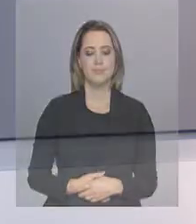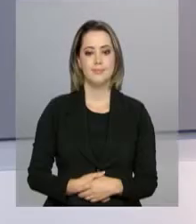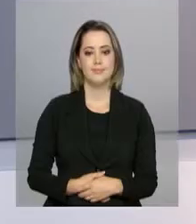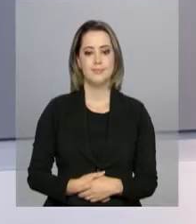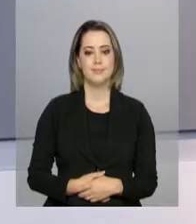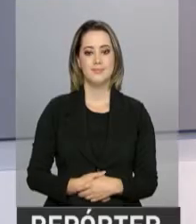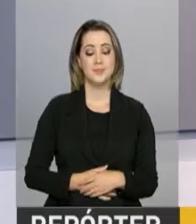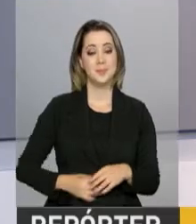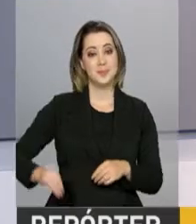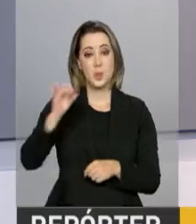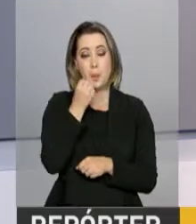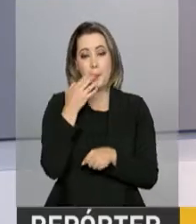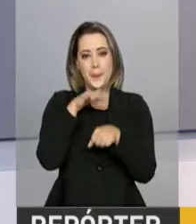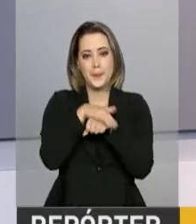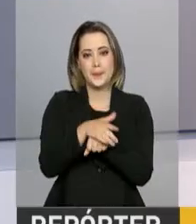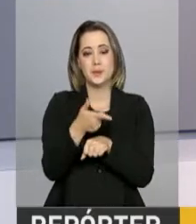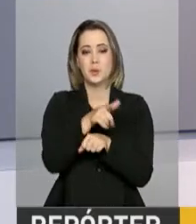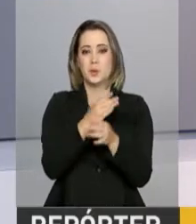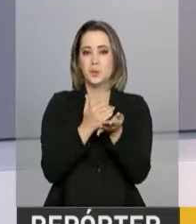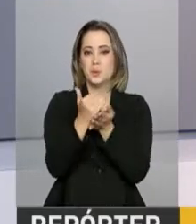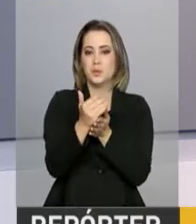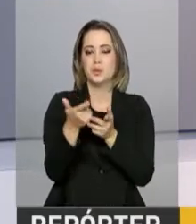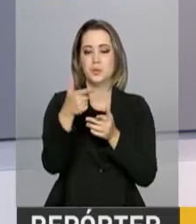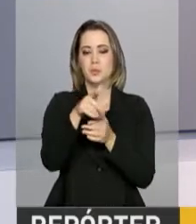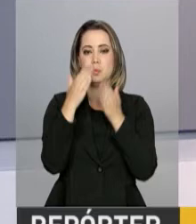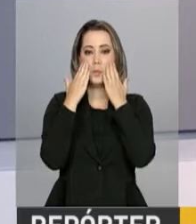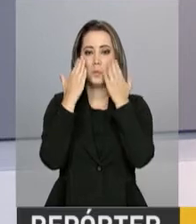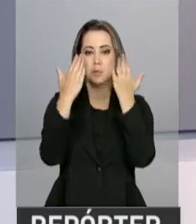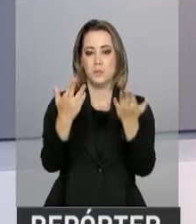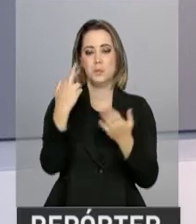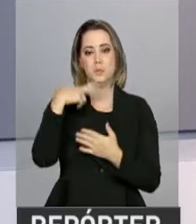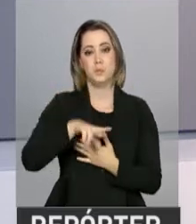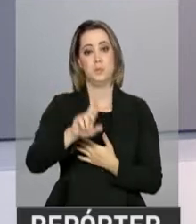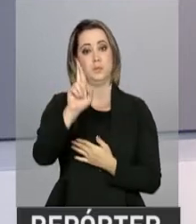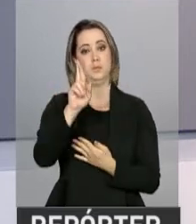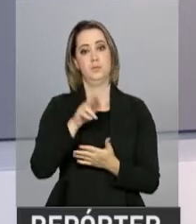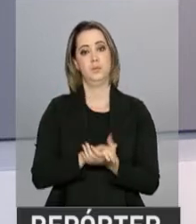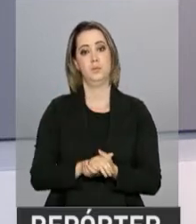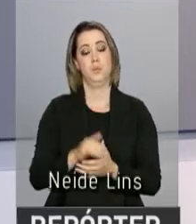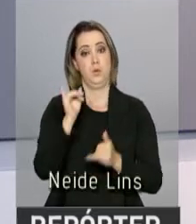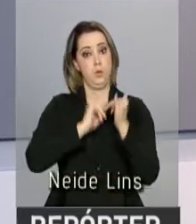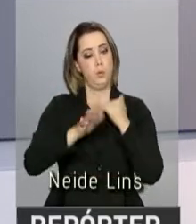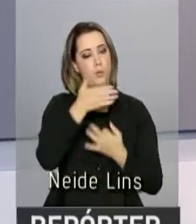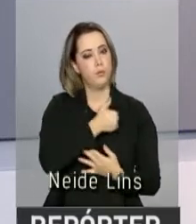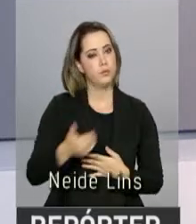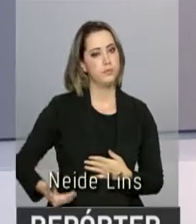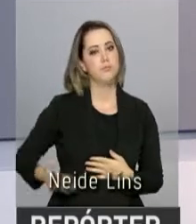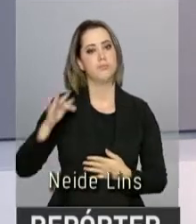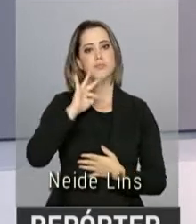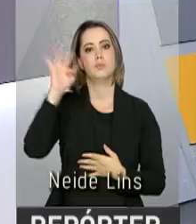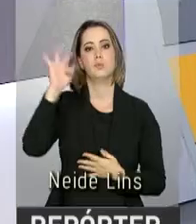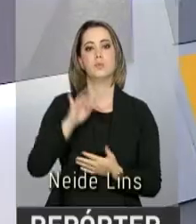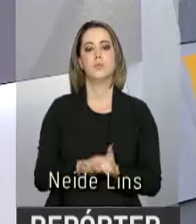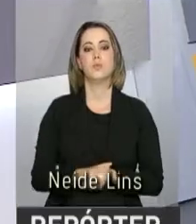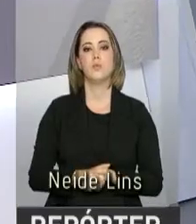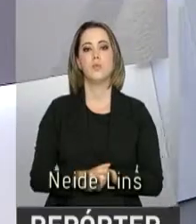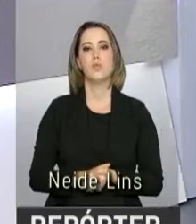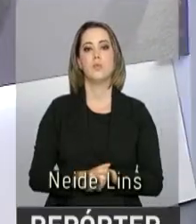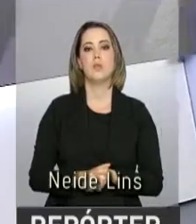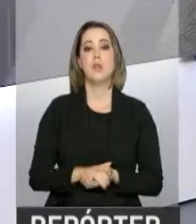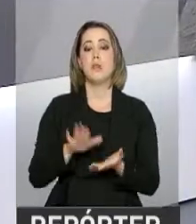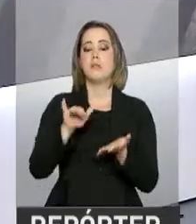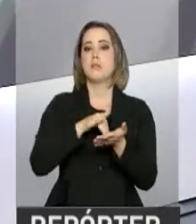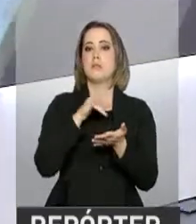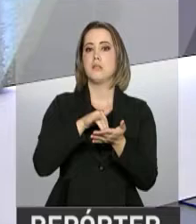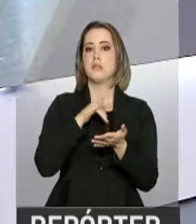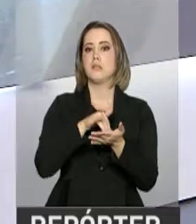olá boa noite começa agora mais uma edição do repórter nbr com as notícias do governo federal à secretaria